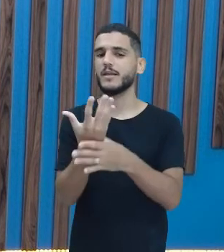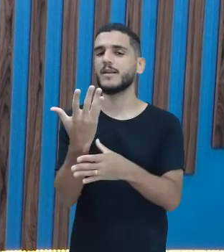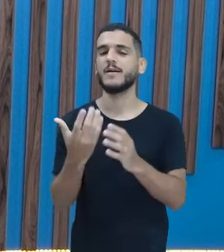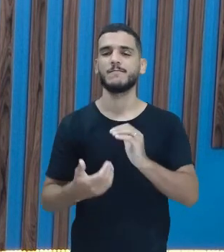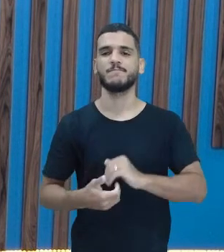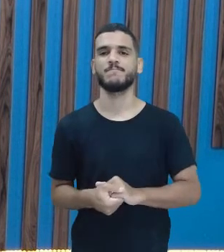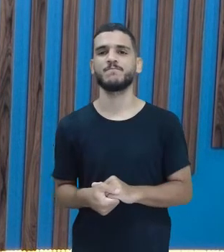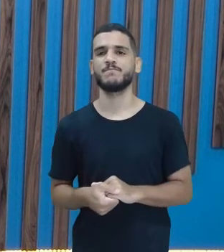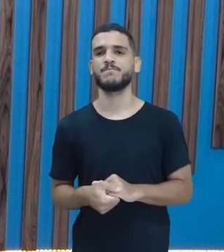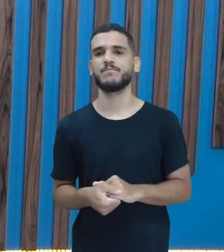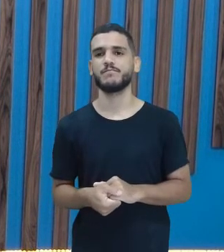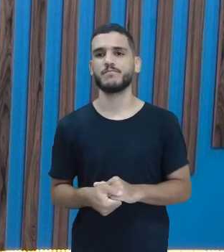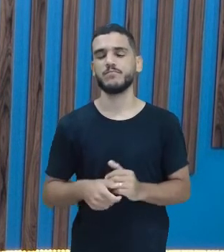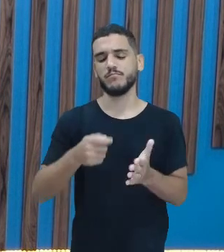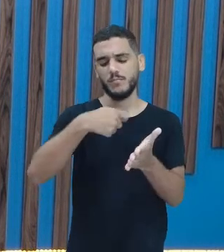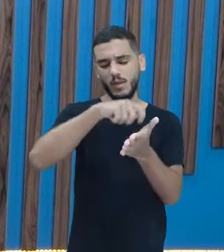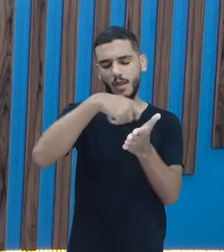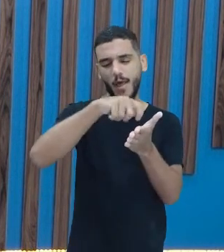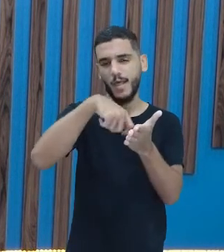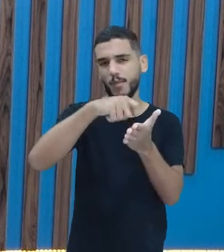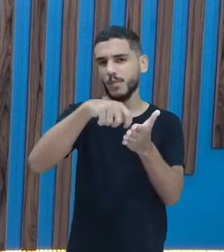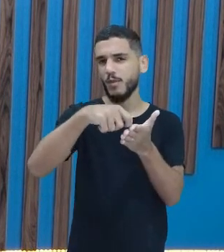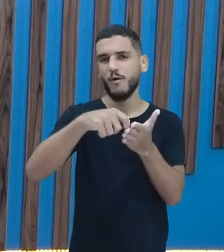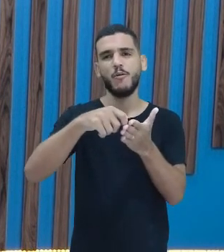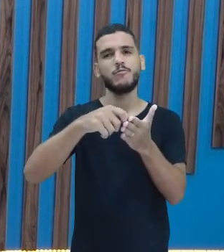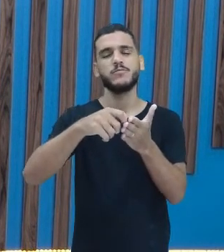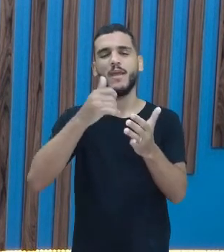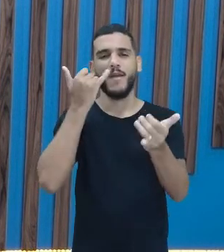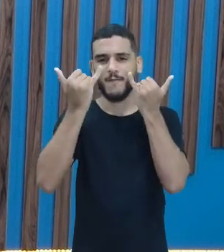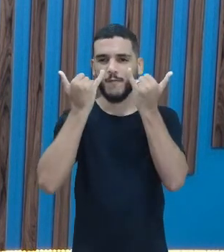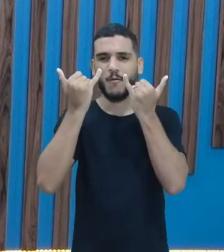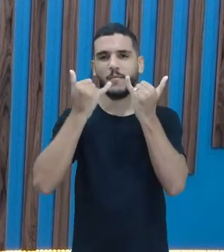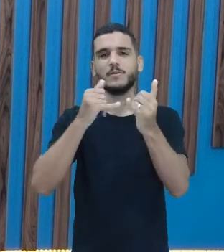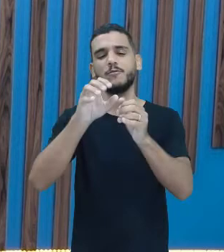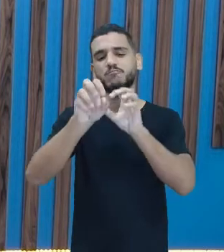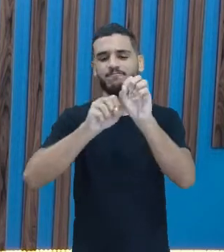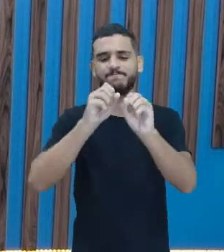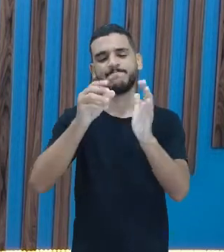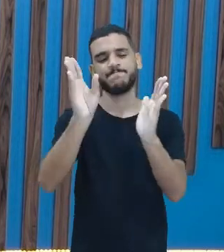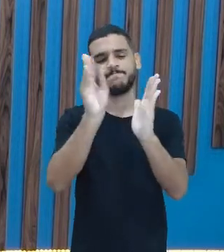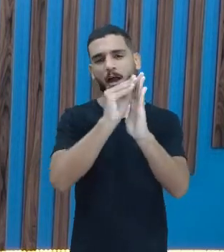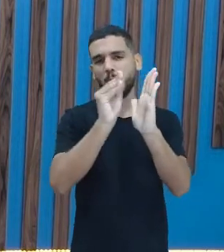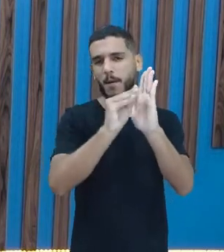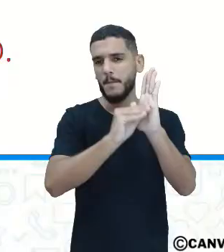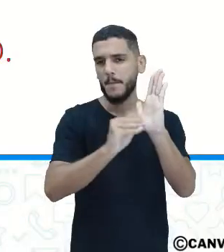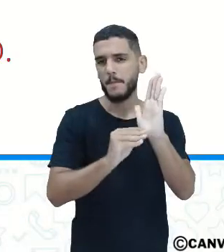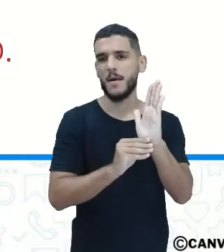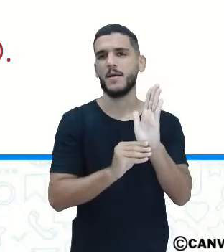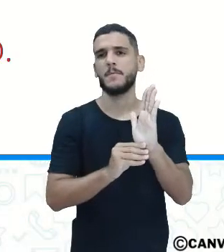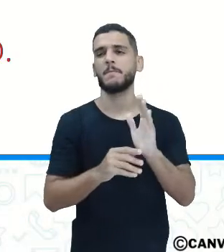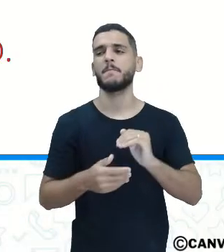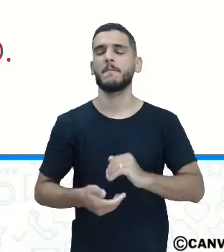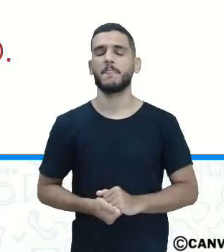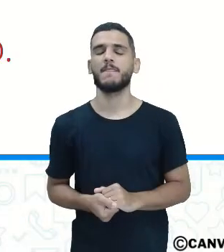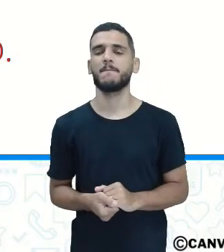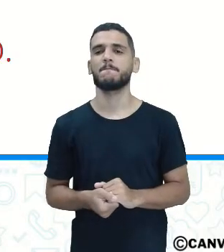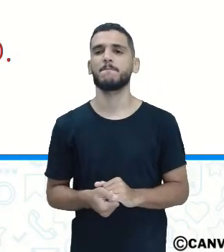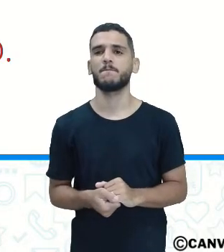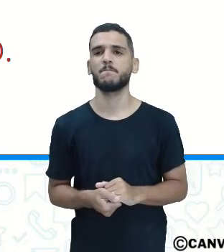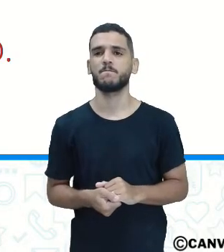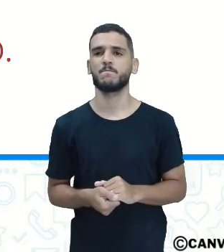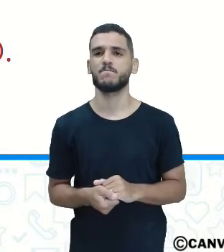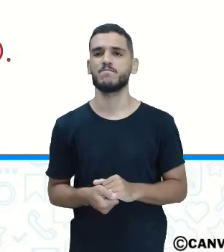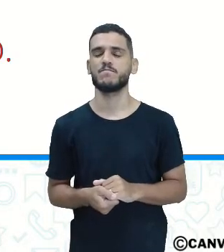pesquisa. Anota os dados que você conseguiu, depois que você definiu qual seria o seu campo de